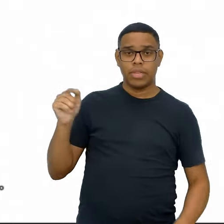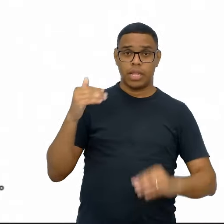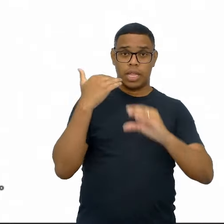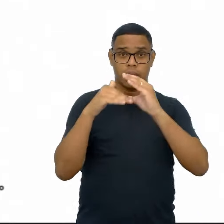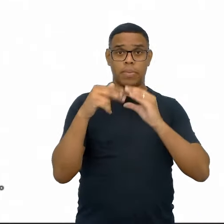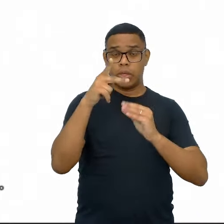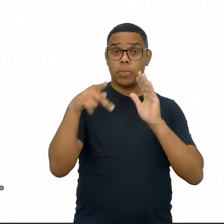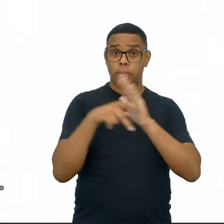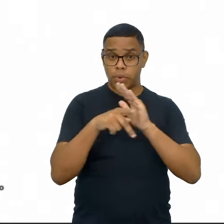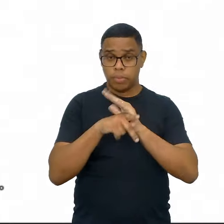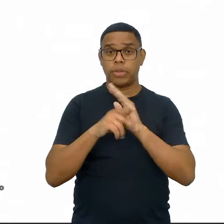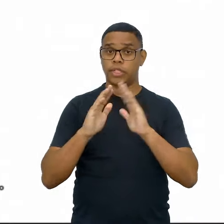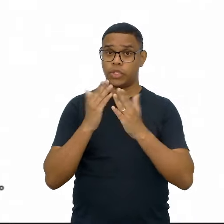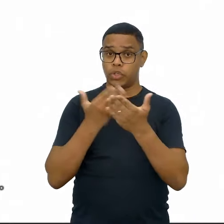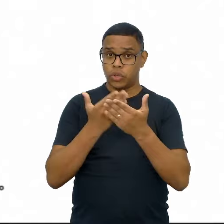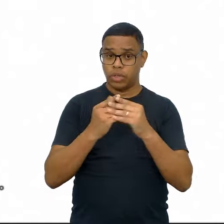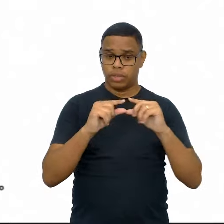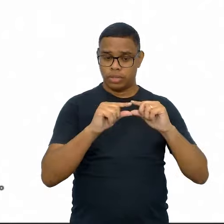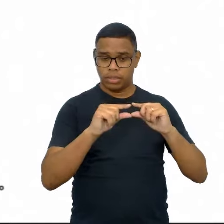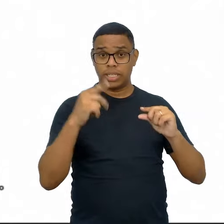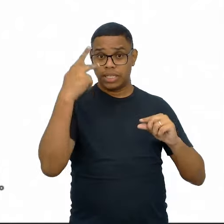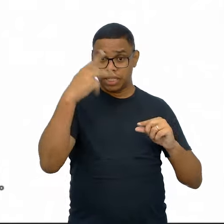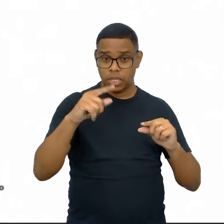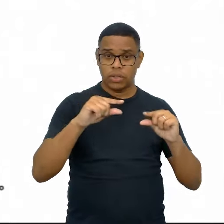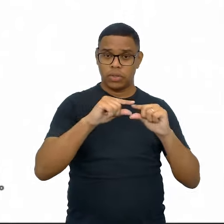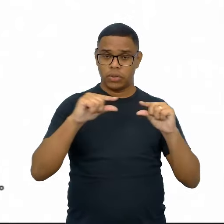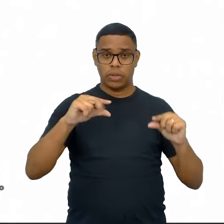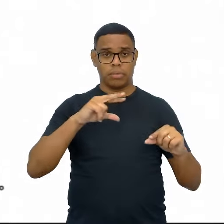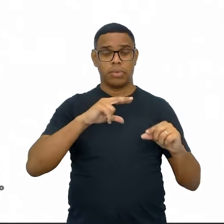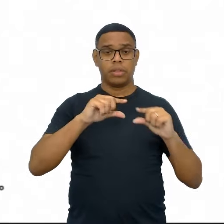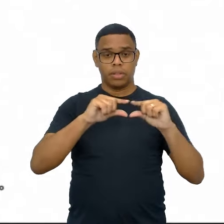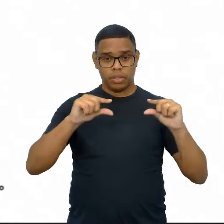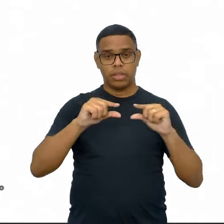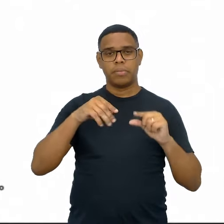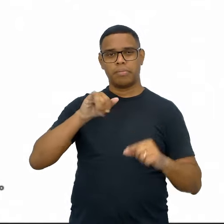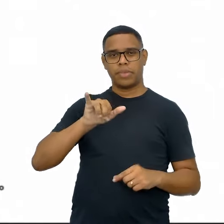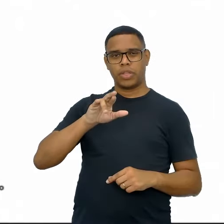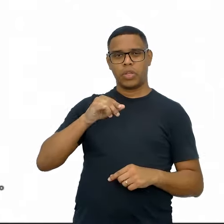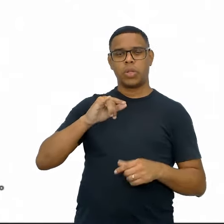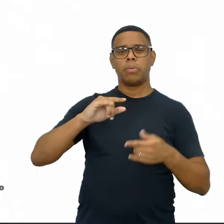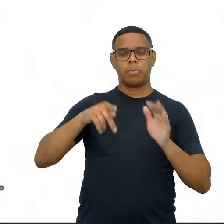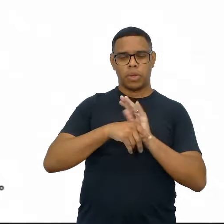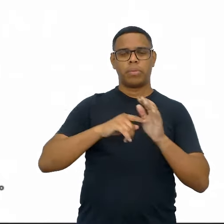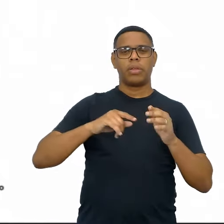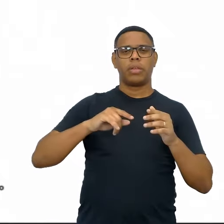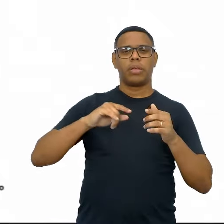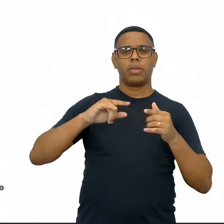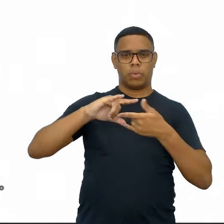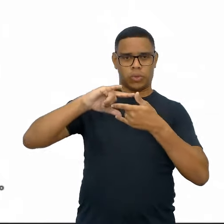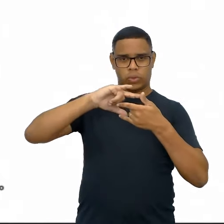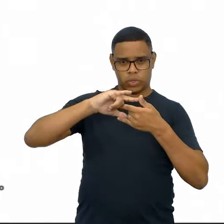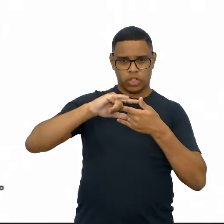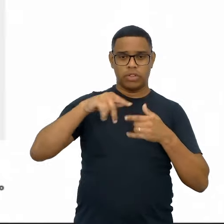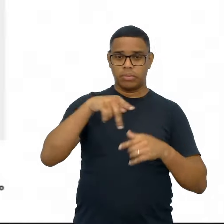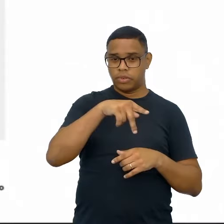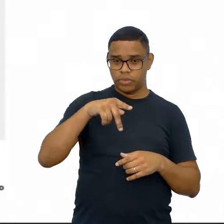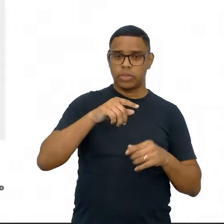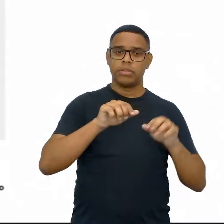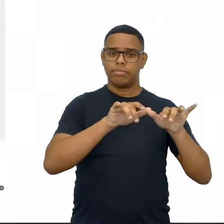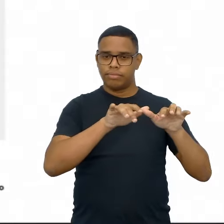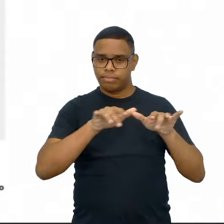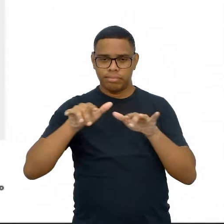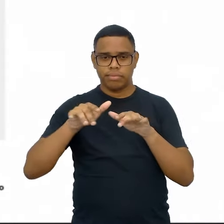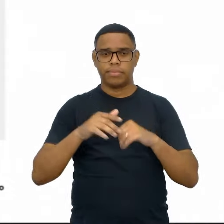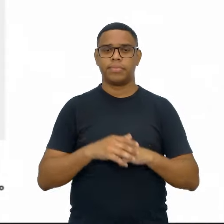e-mail institucional nele aqui, aquele que é da Microsoft, que é o professor, tá vendo? Até ele faz essa